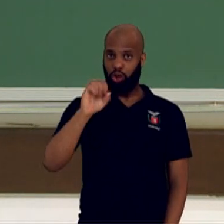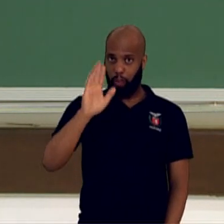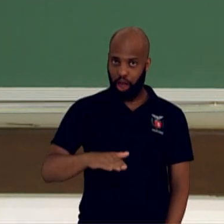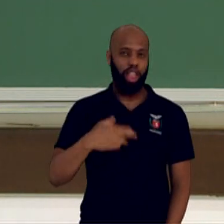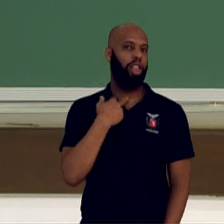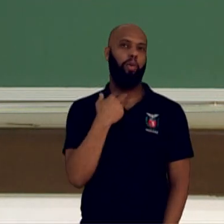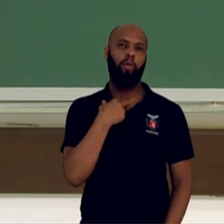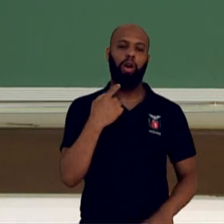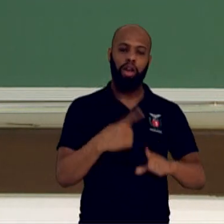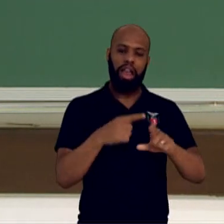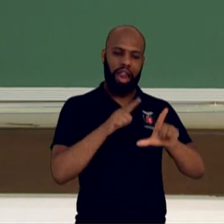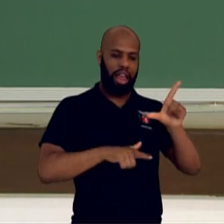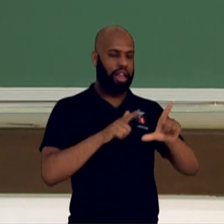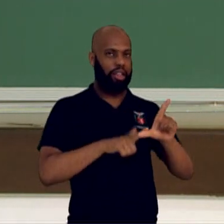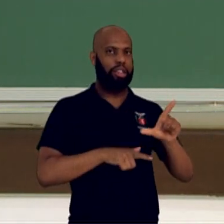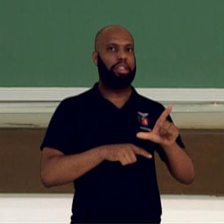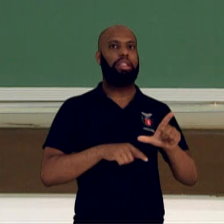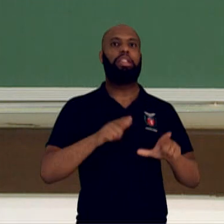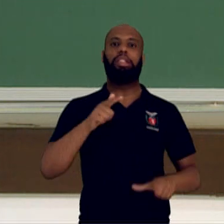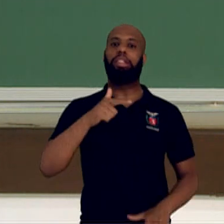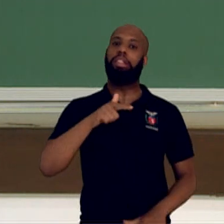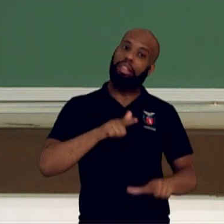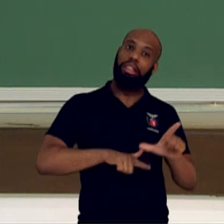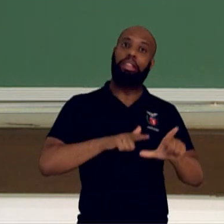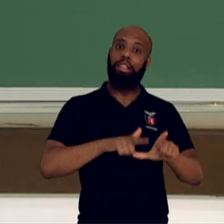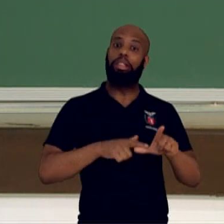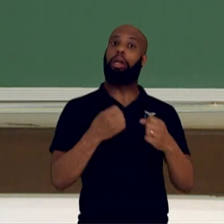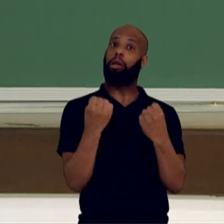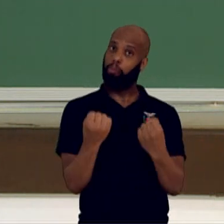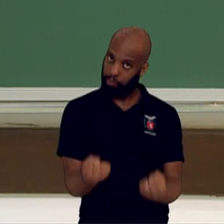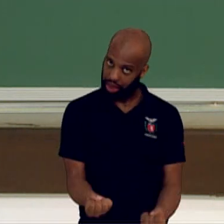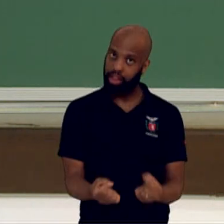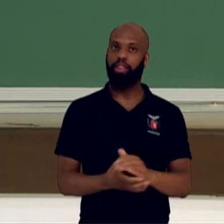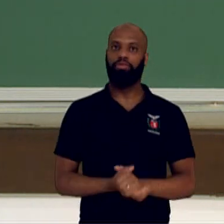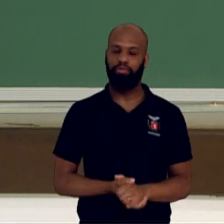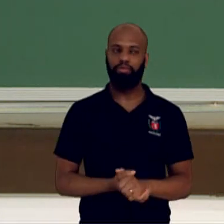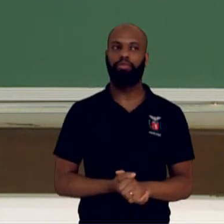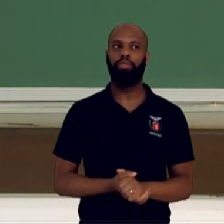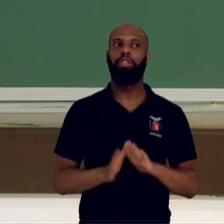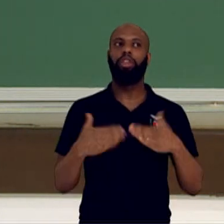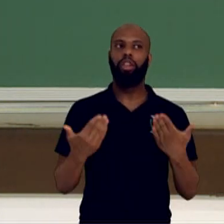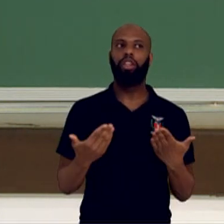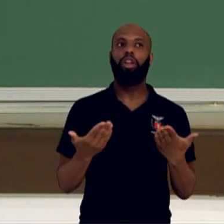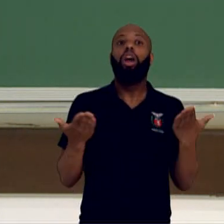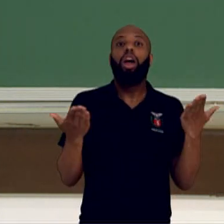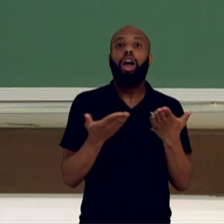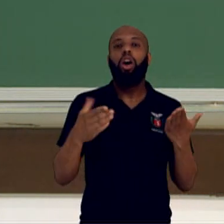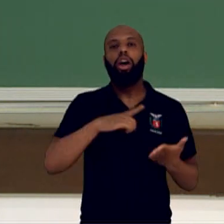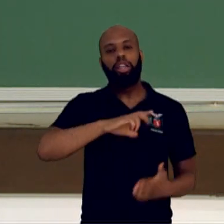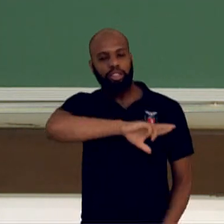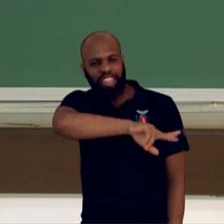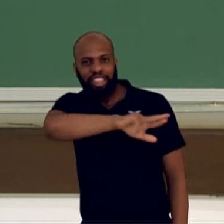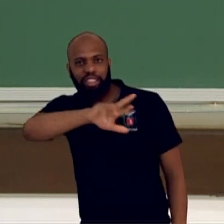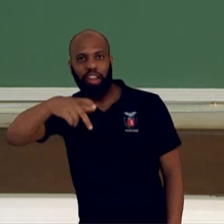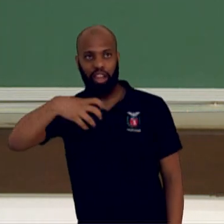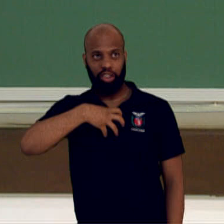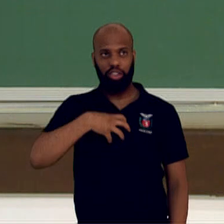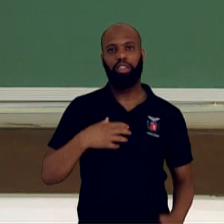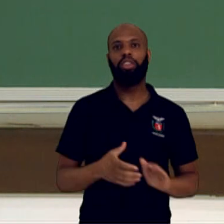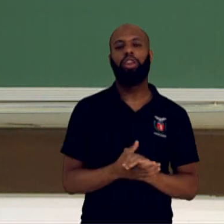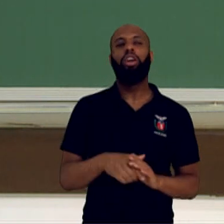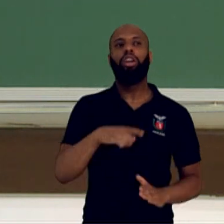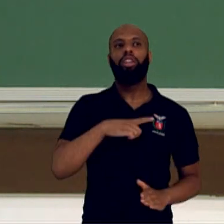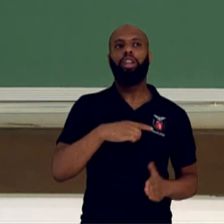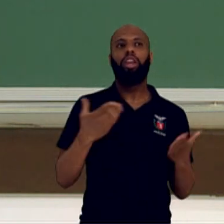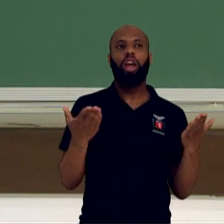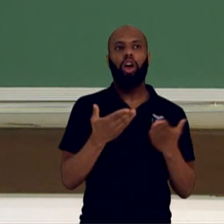são permitidas, certo? São letras bem mais pesadas, né? Então, no funk atual, nós temos várias vertentes. Inclusive, eu trouxe